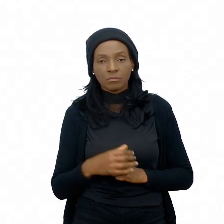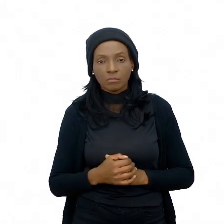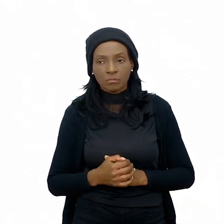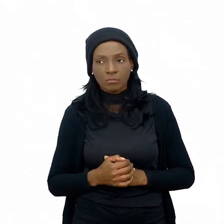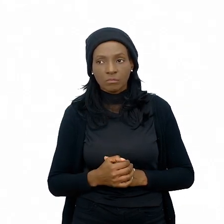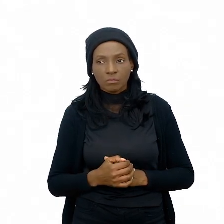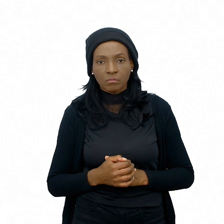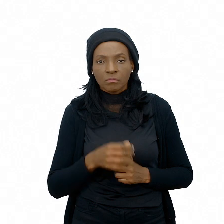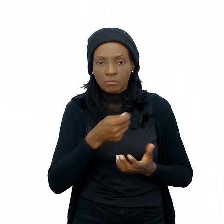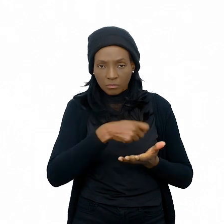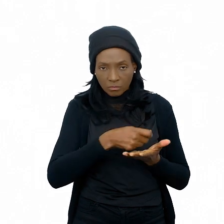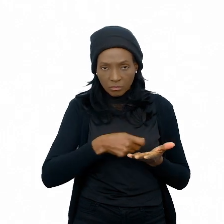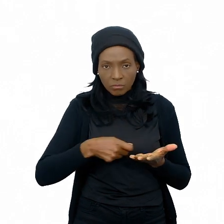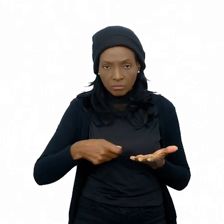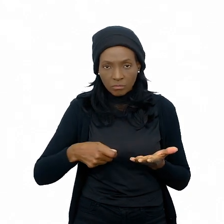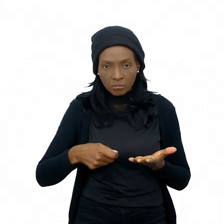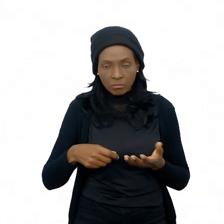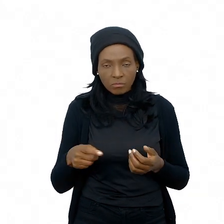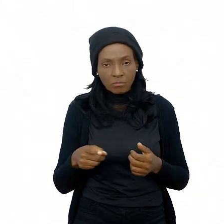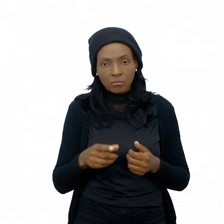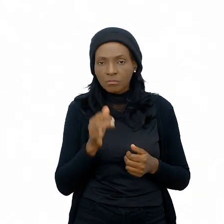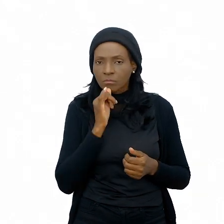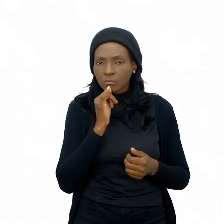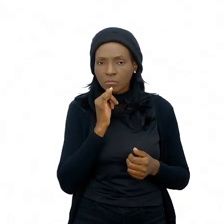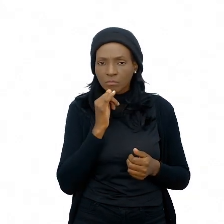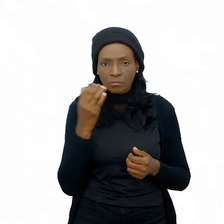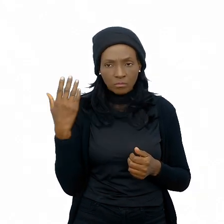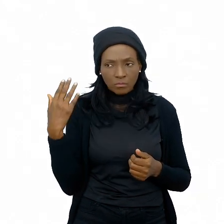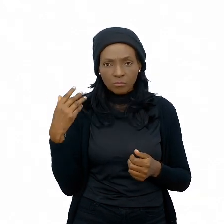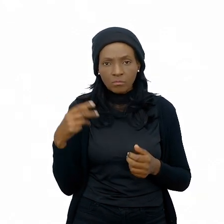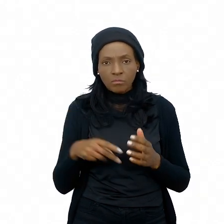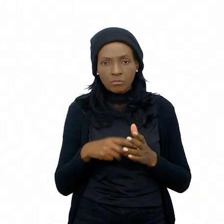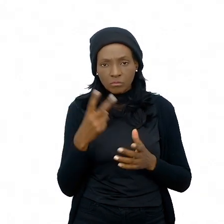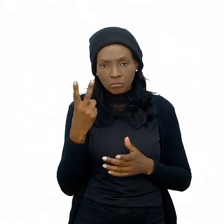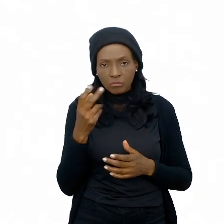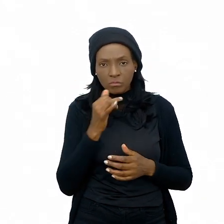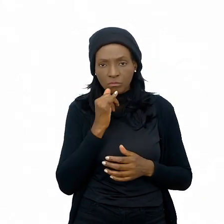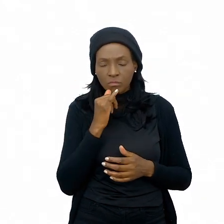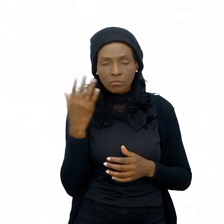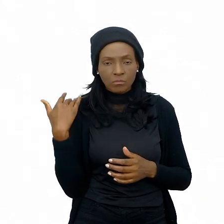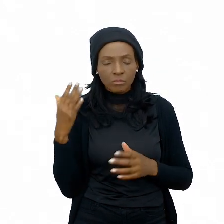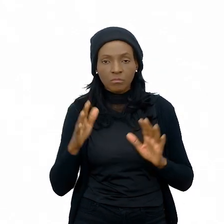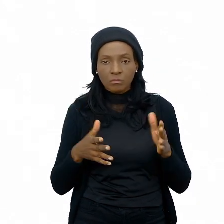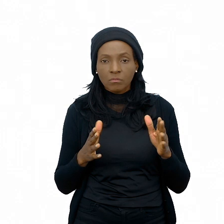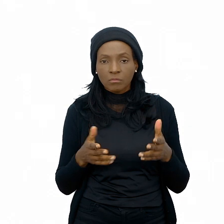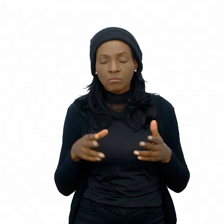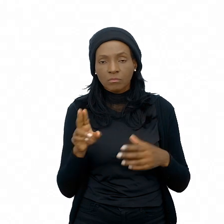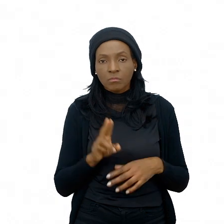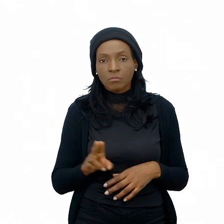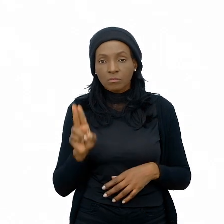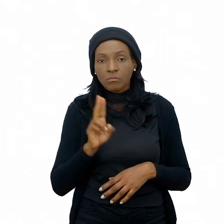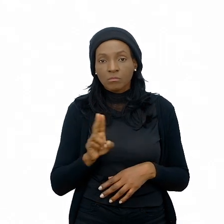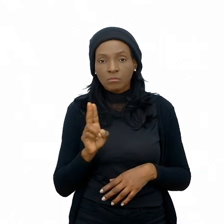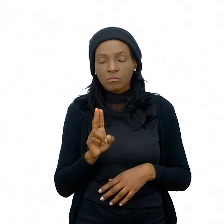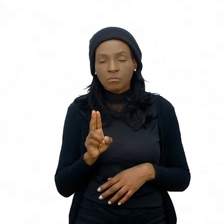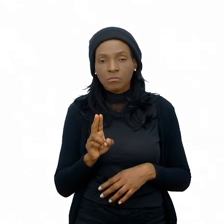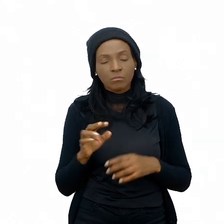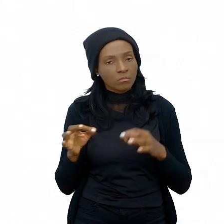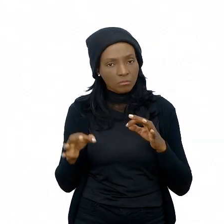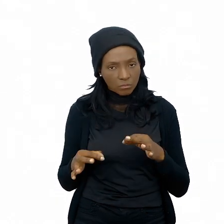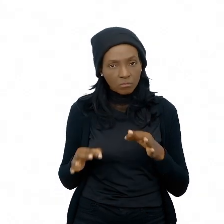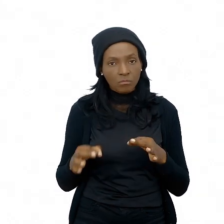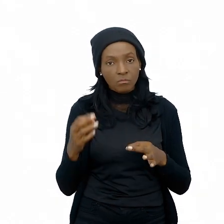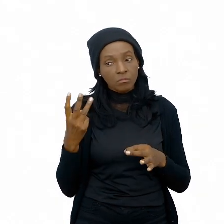É estrito, né, o primeiro exemplo. O segundo exemplo, ele já utiliza convencionalmente